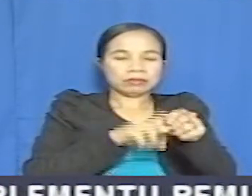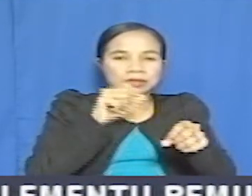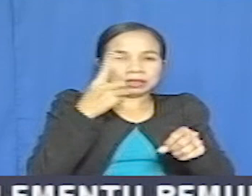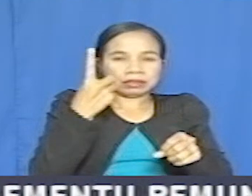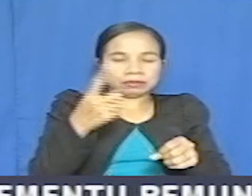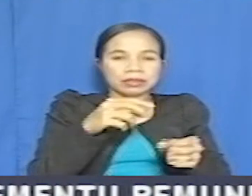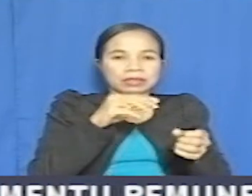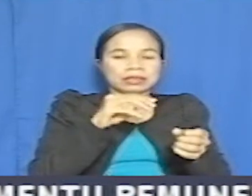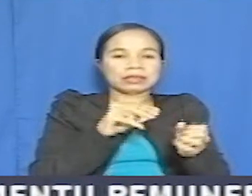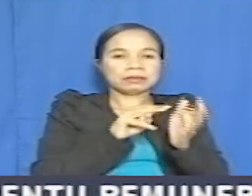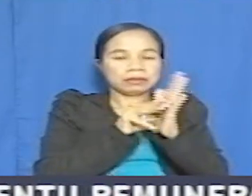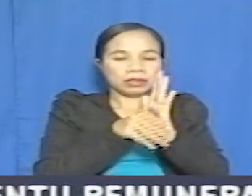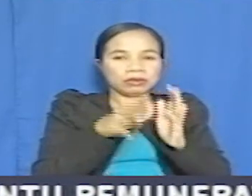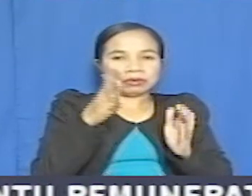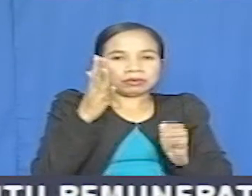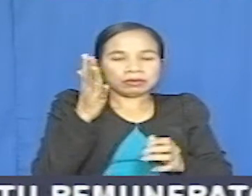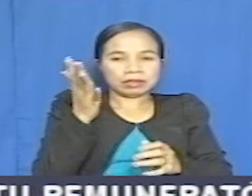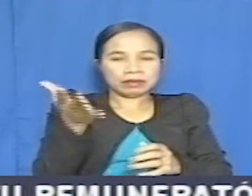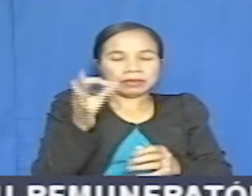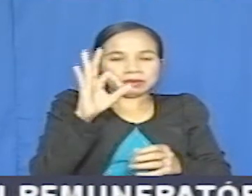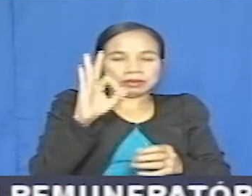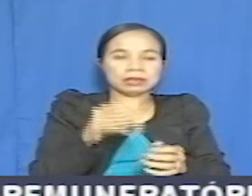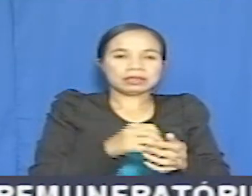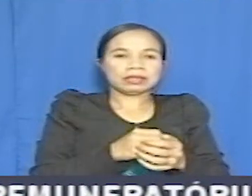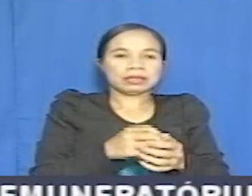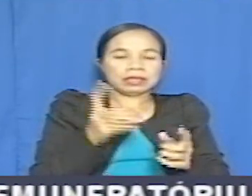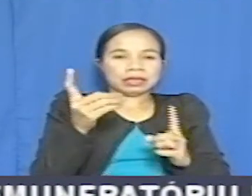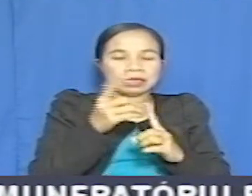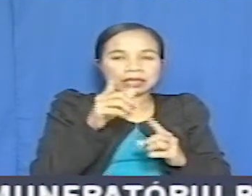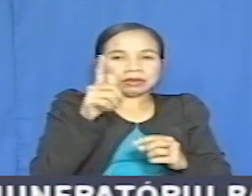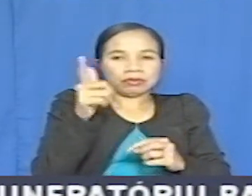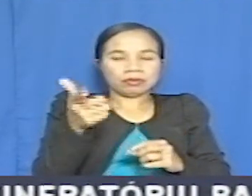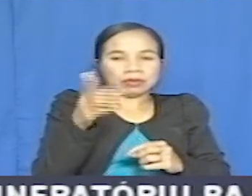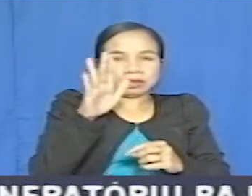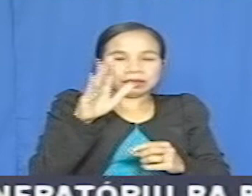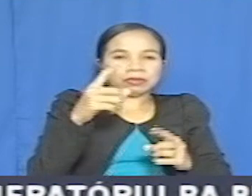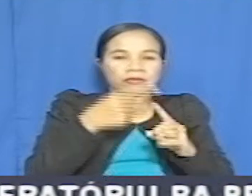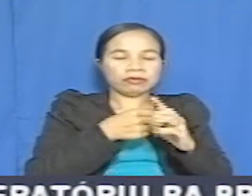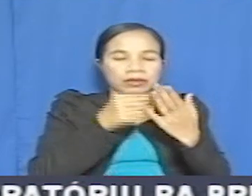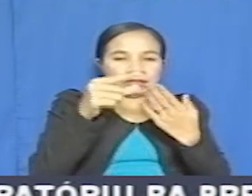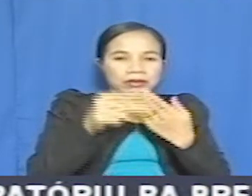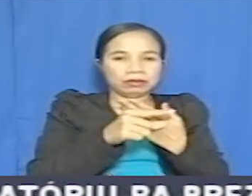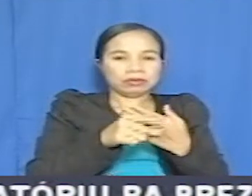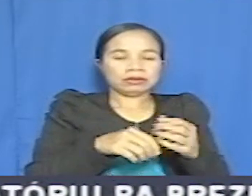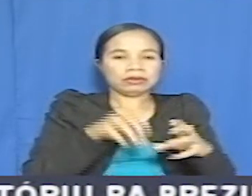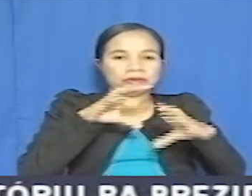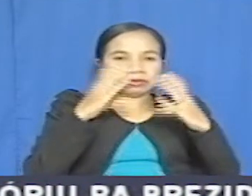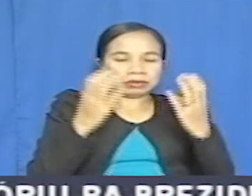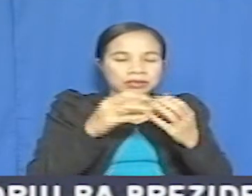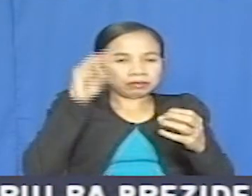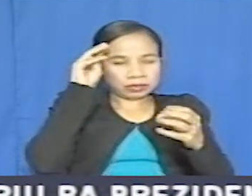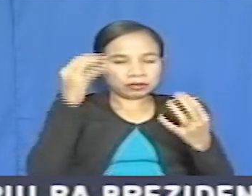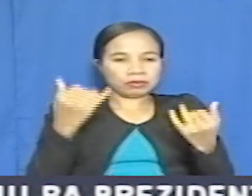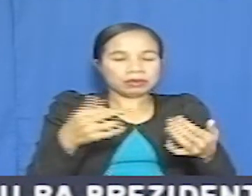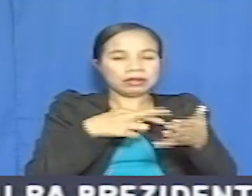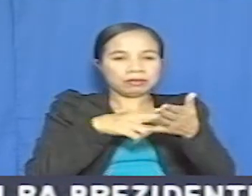Minuto Lima Nulu Resin Sia, Usi Loron Ronulu Resin Lima, Fulan Agosto. Conselho de Ministros, Ohin, aprova